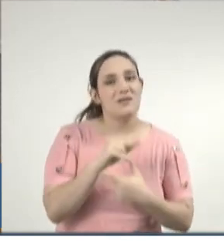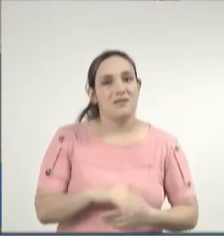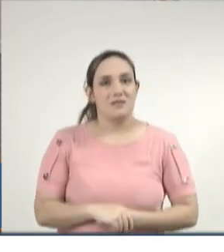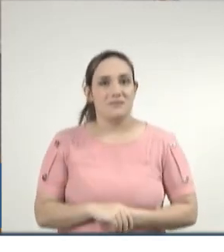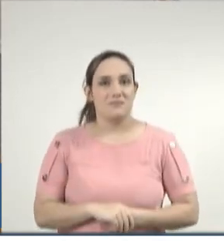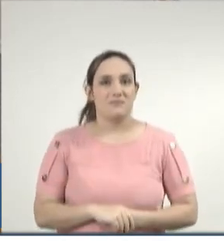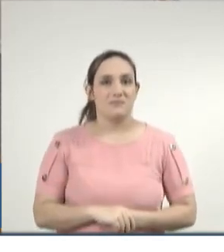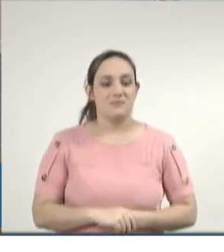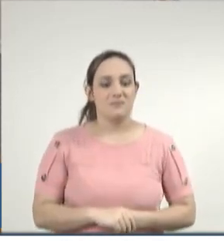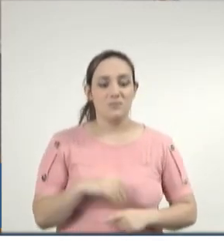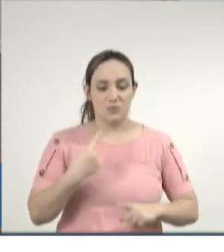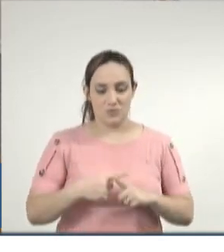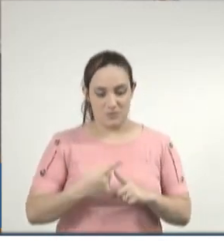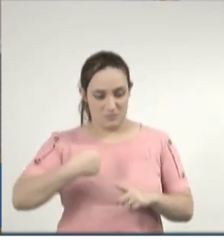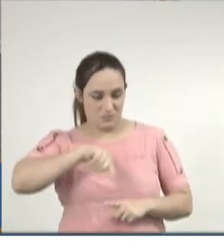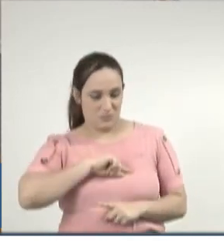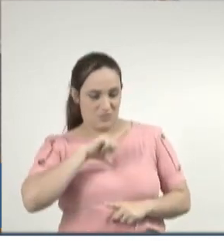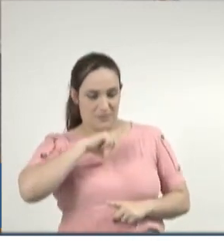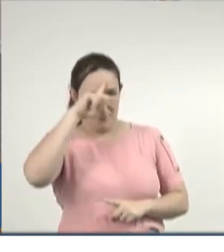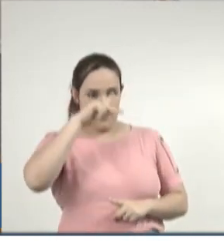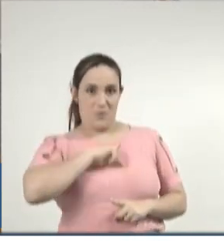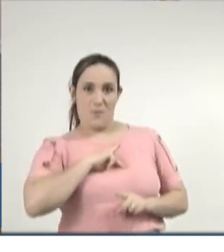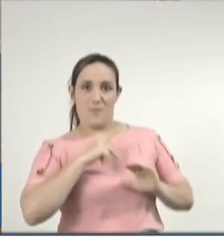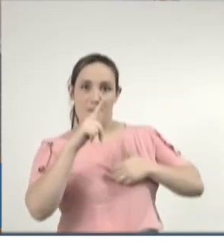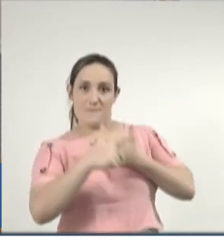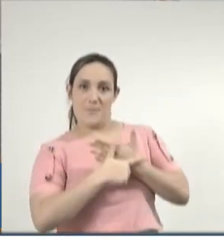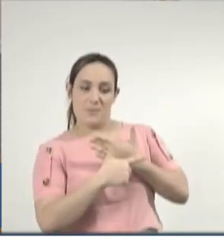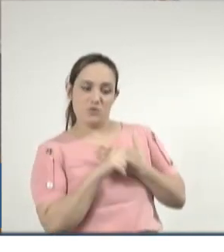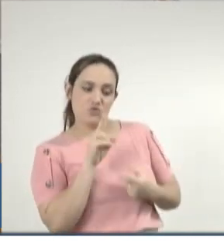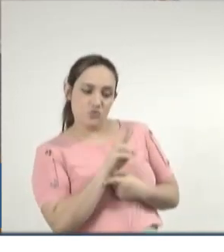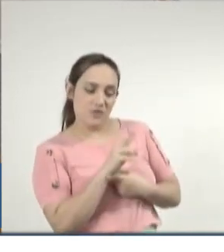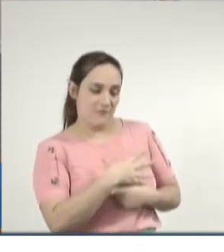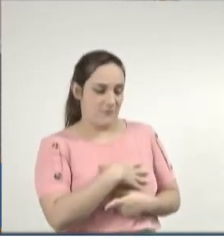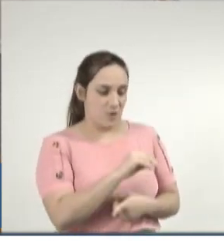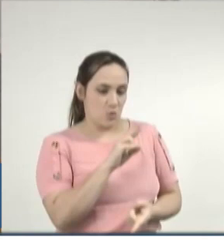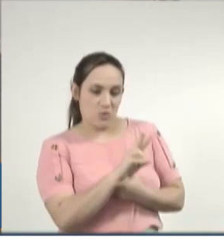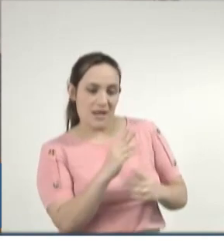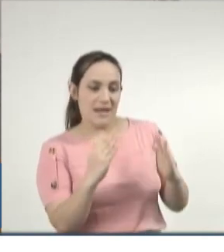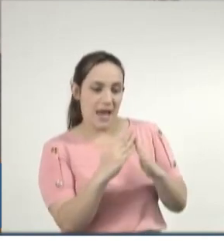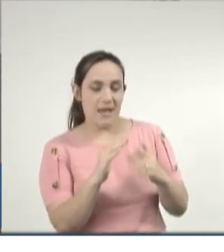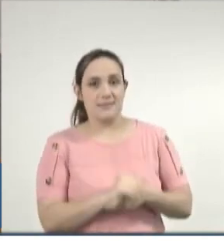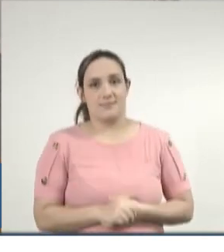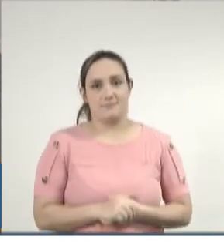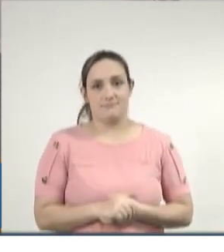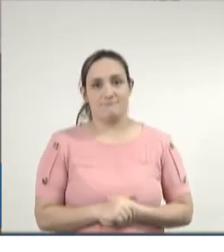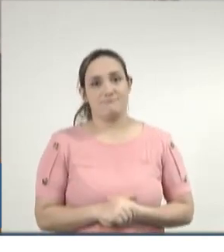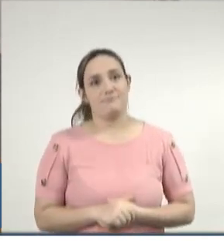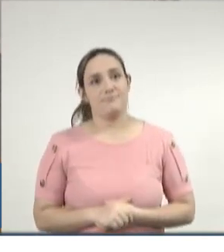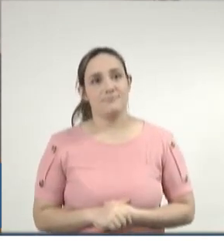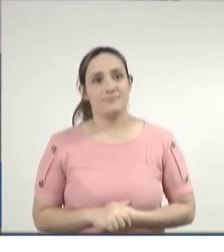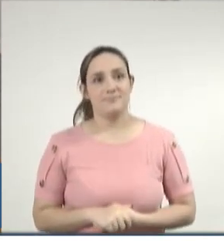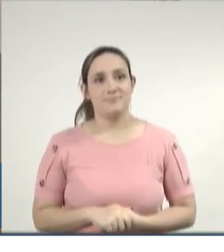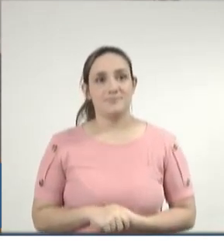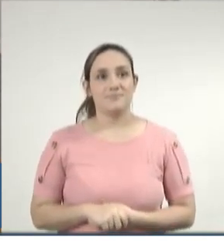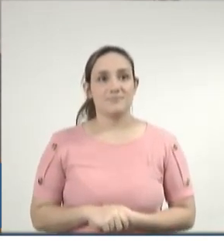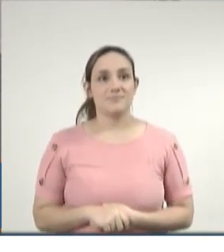Porque nos foi dado esse papel. Nós cuidamos. Nós cuidamos dos filhos, nós cuidamos da casa.